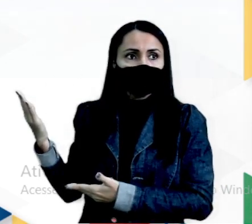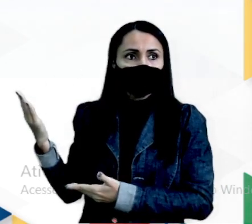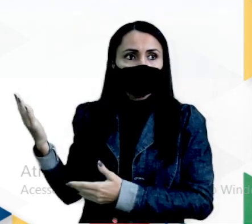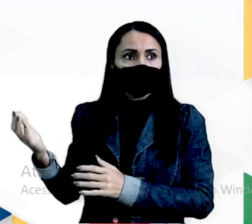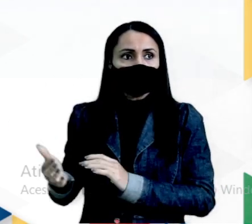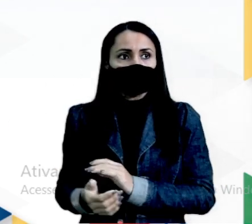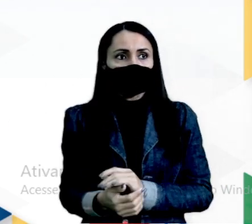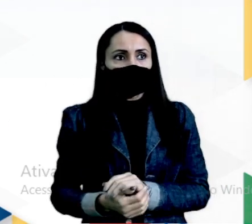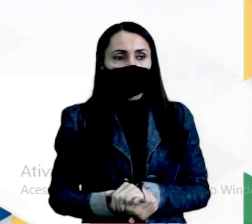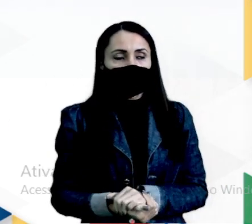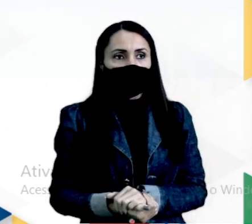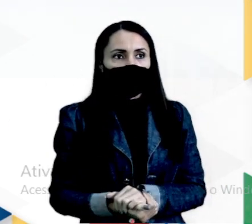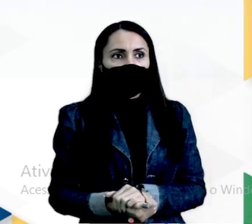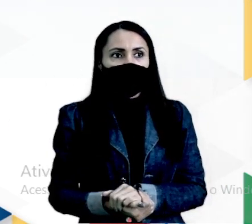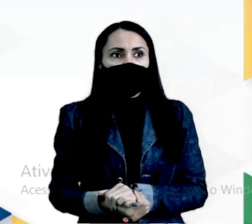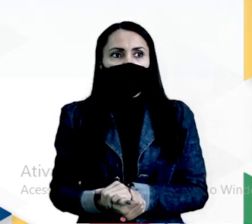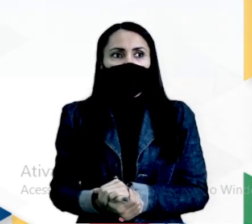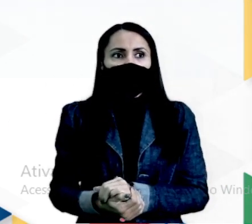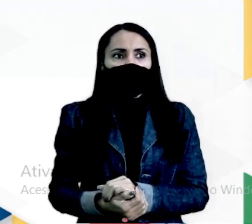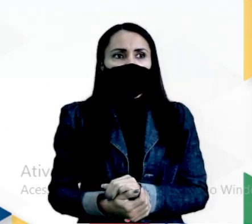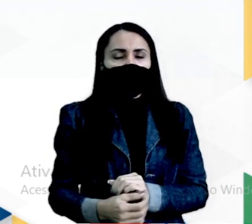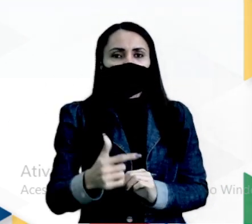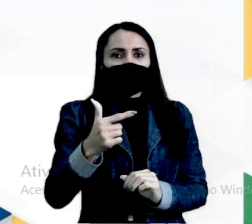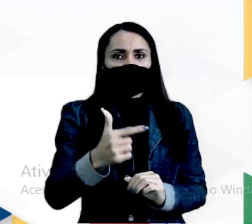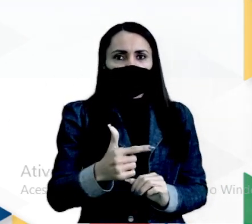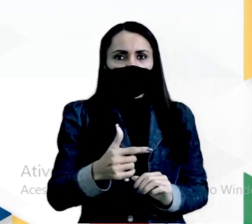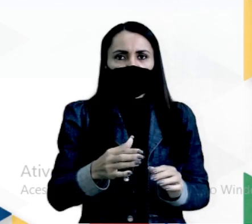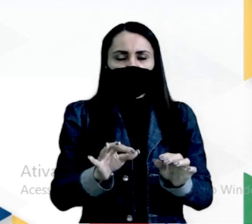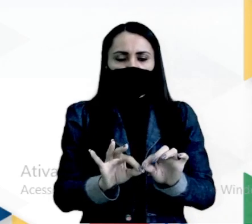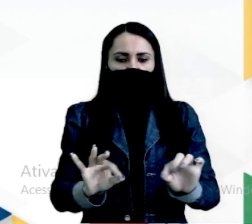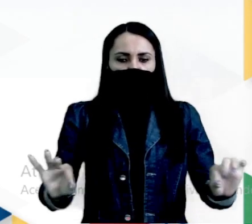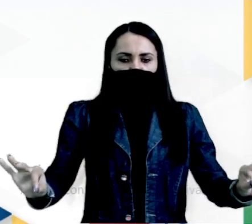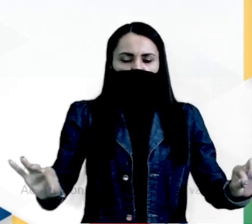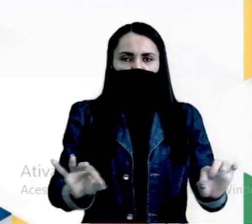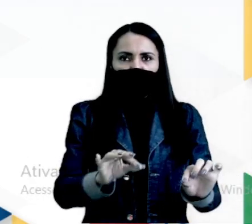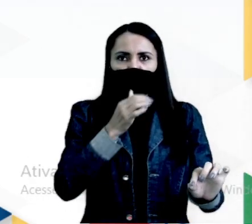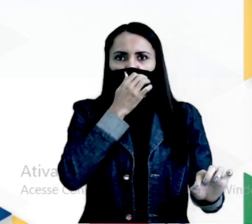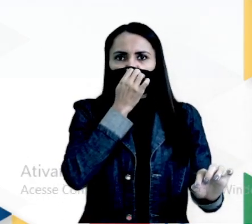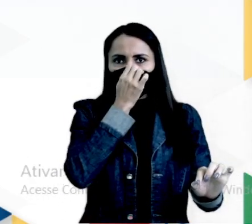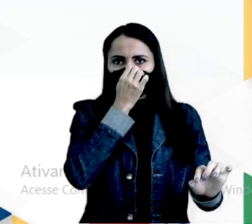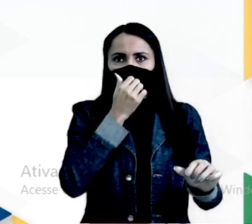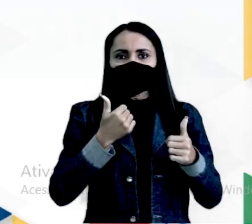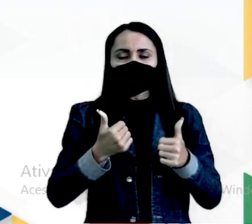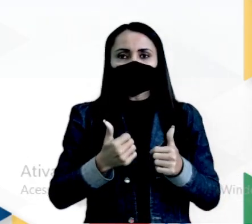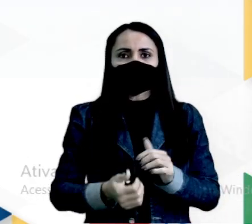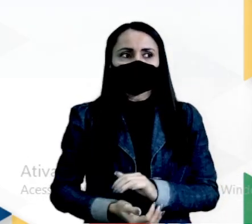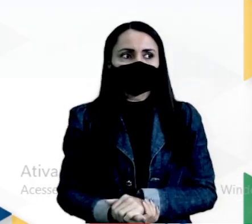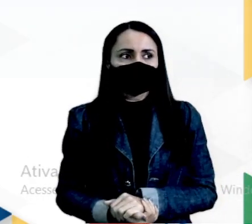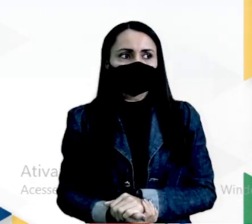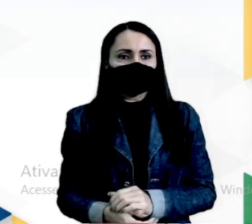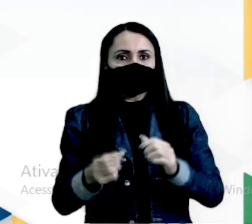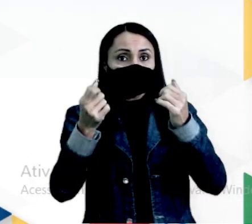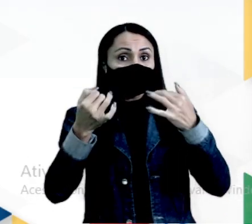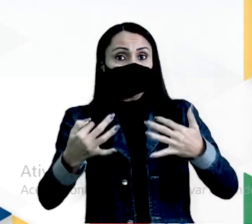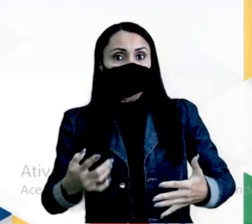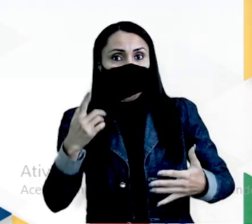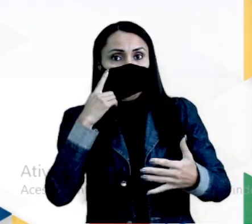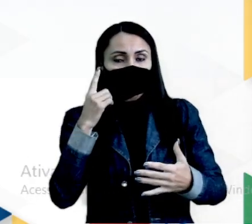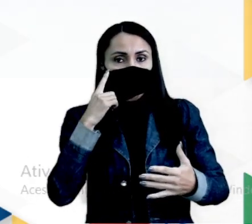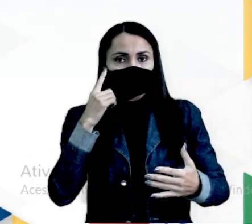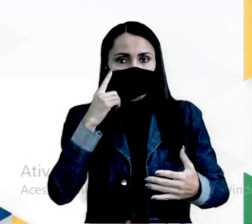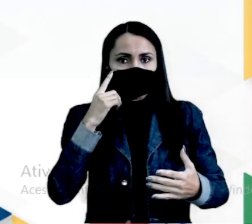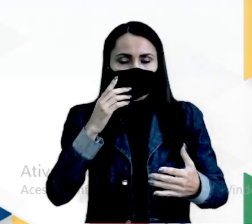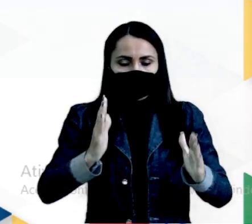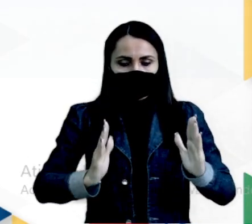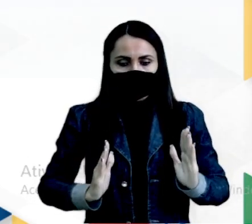de largura por 2 de comprimento. Tá tranquilo? Dá para ver aí? Tá. Aí ele está dizendo que o corredor